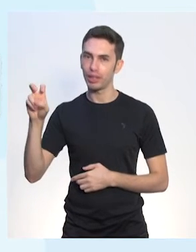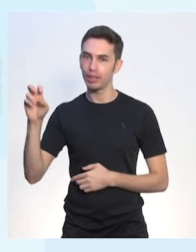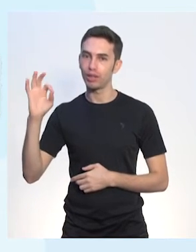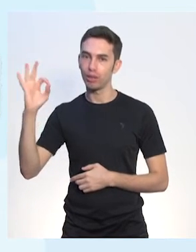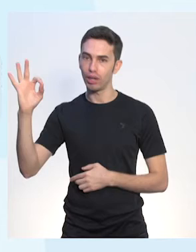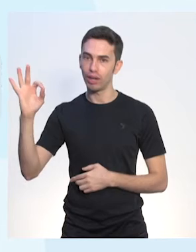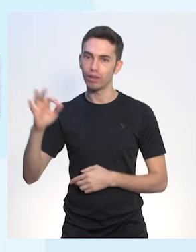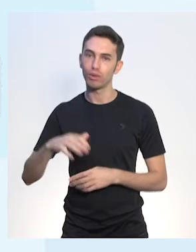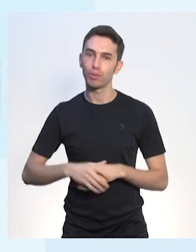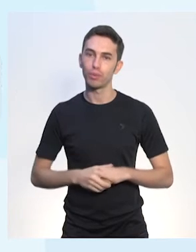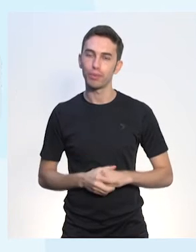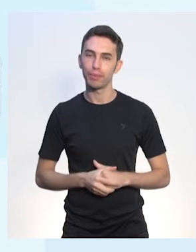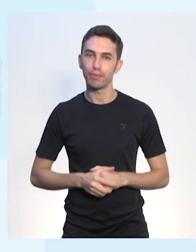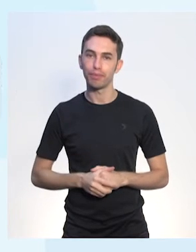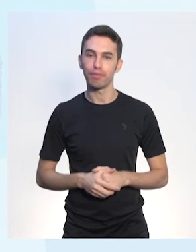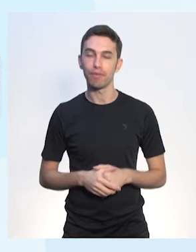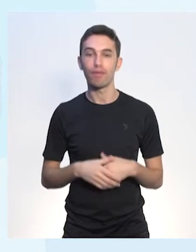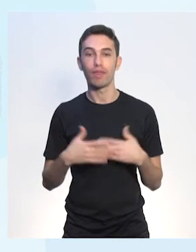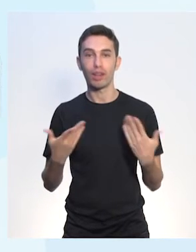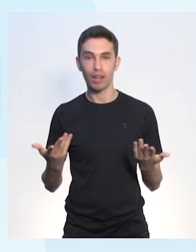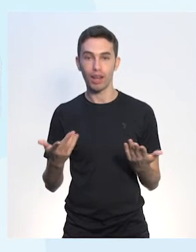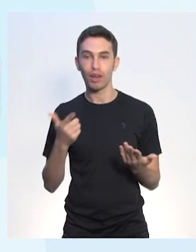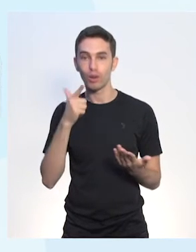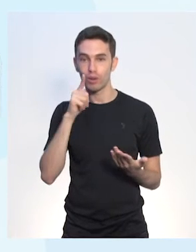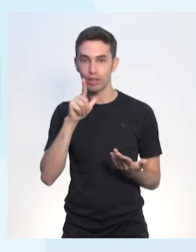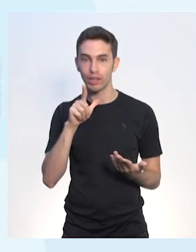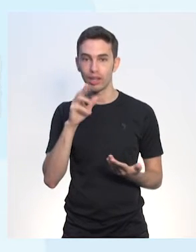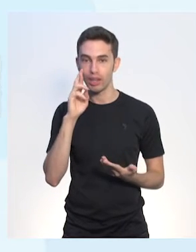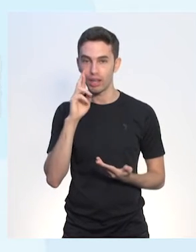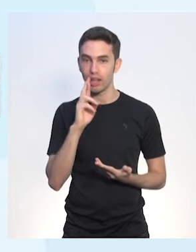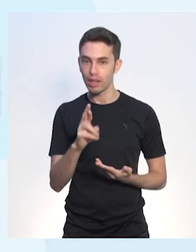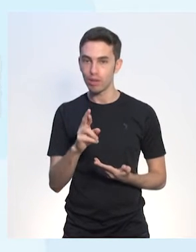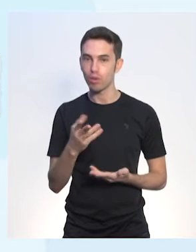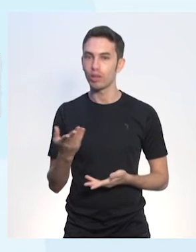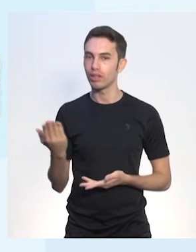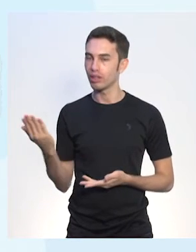85. Que é onde chegou aqui nesse ângulo de